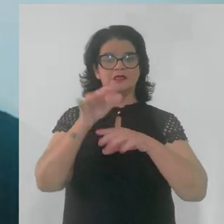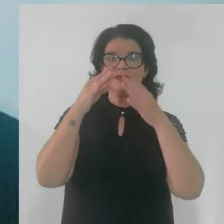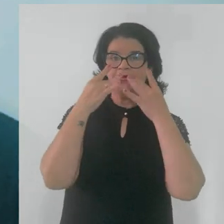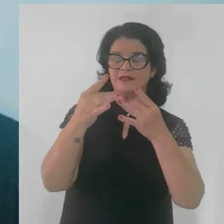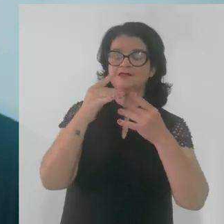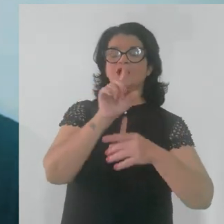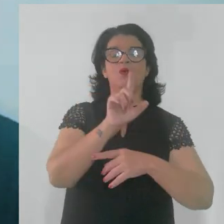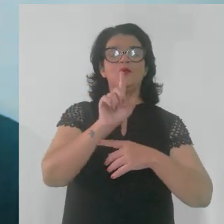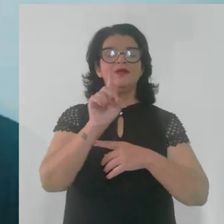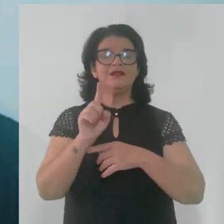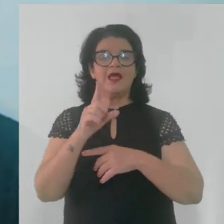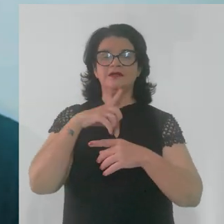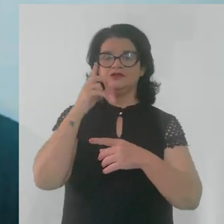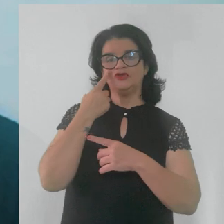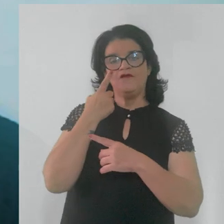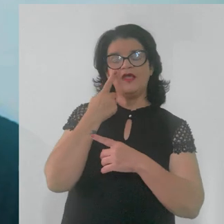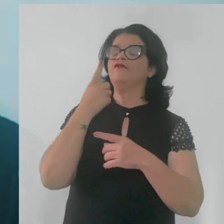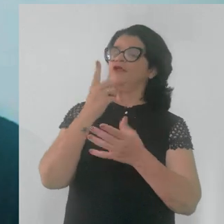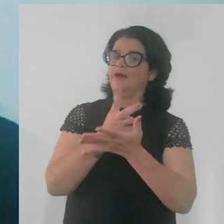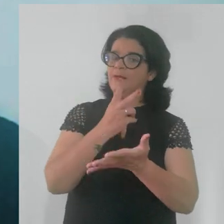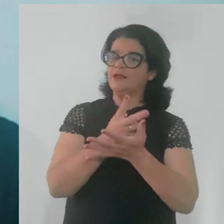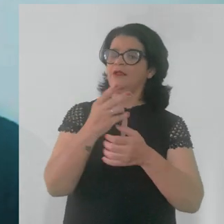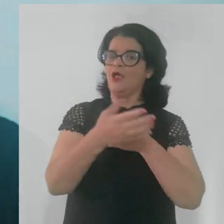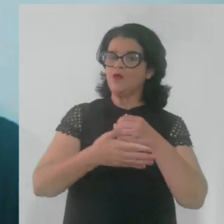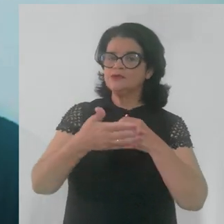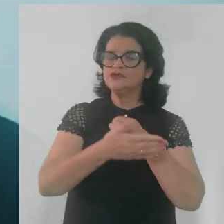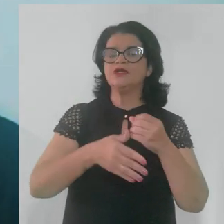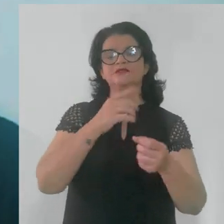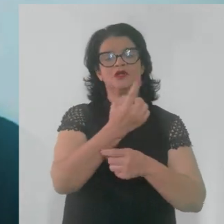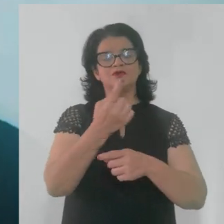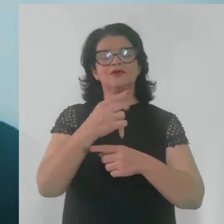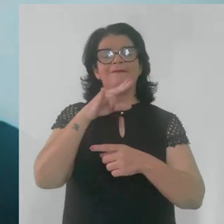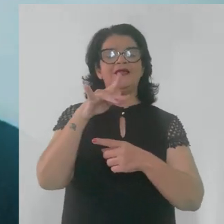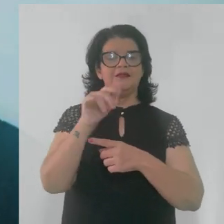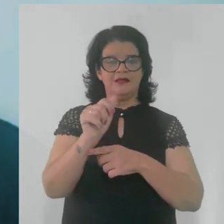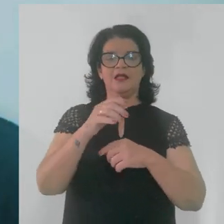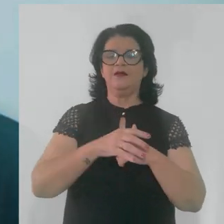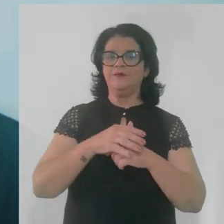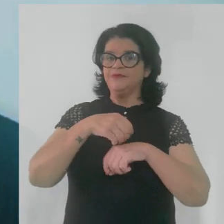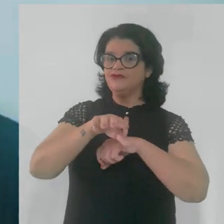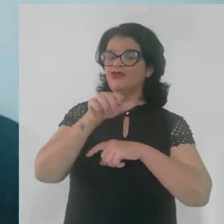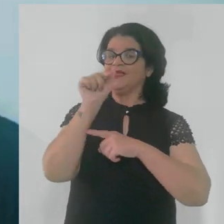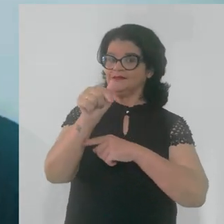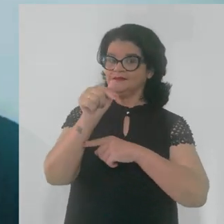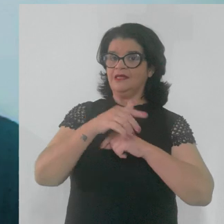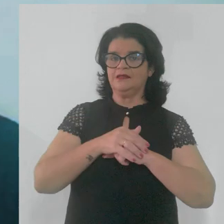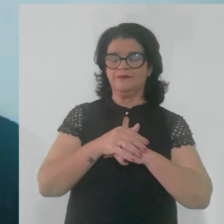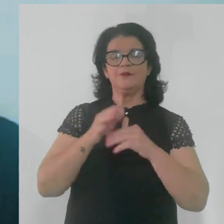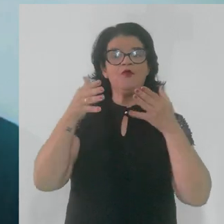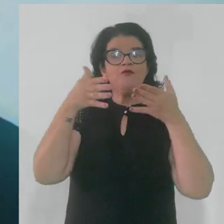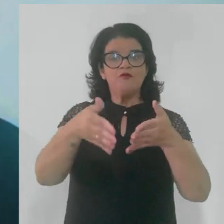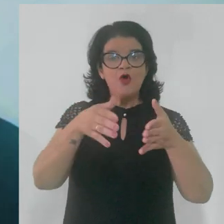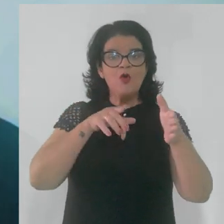6. Atenção às unidades. Verifique e mantenha consistência nas unidades de medida. Dica número